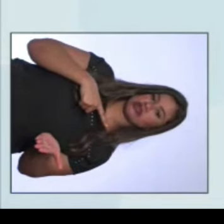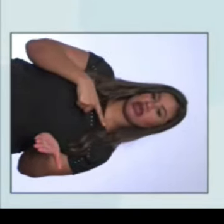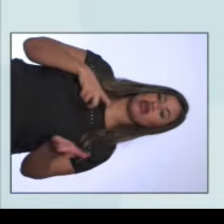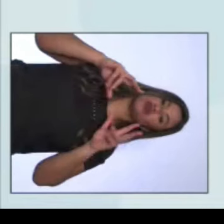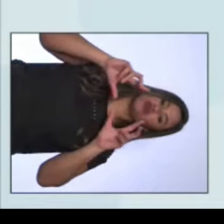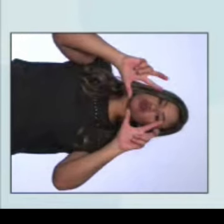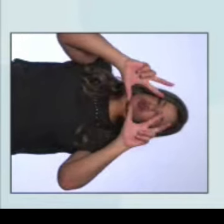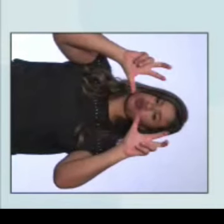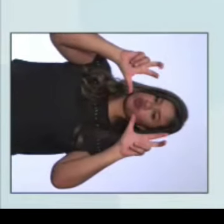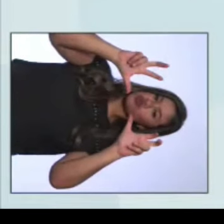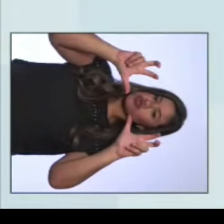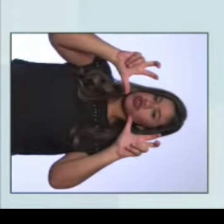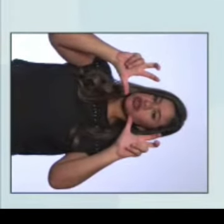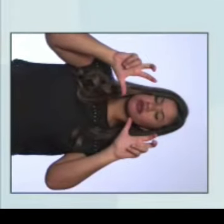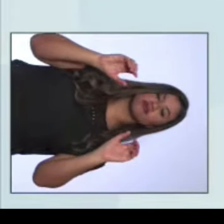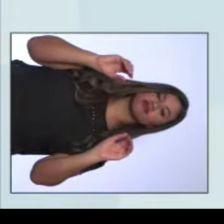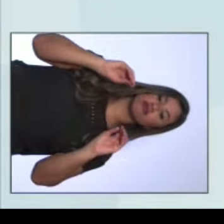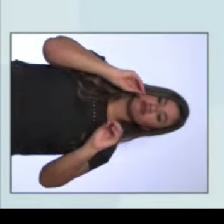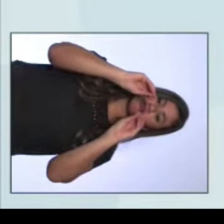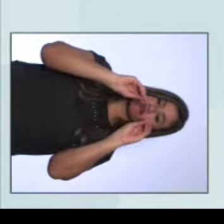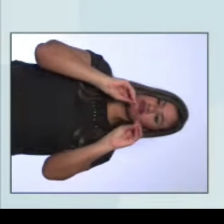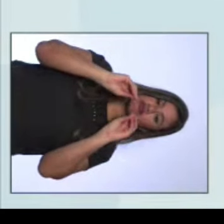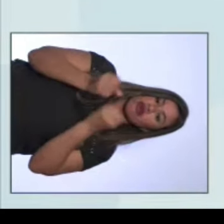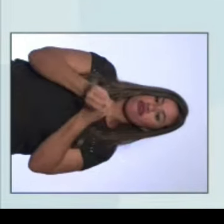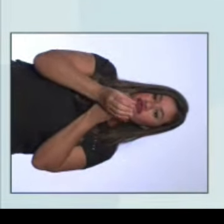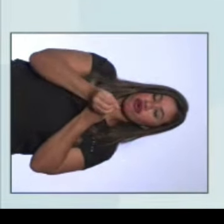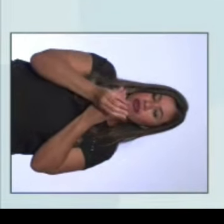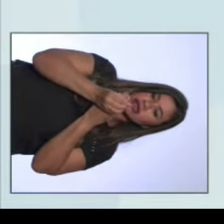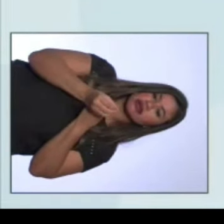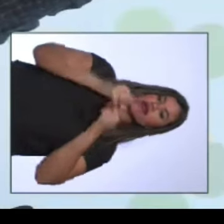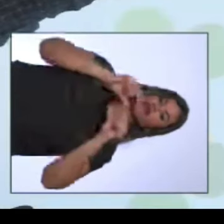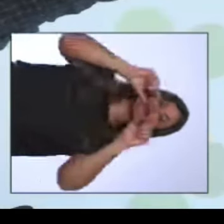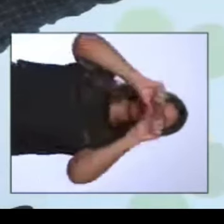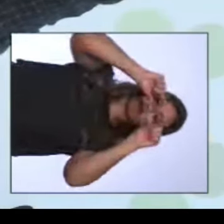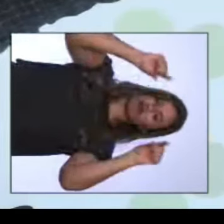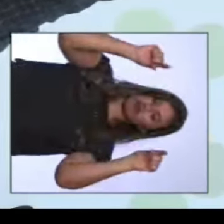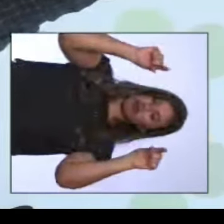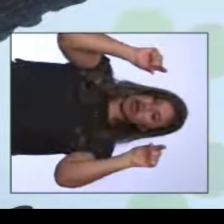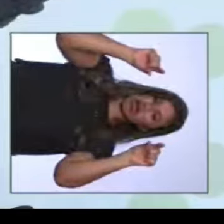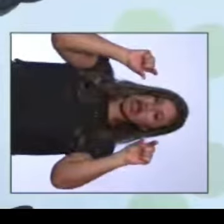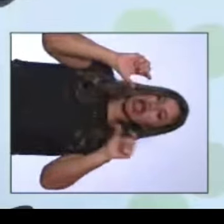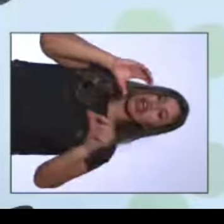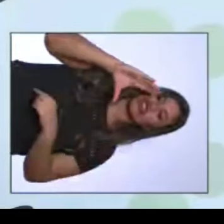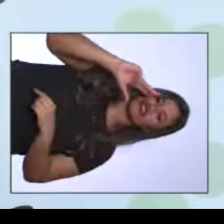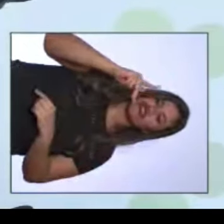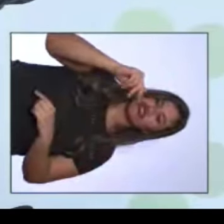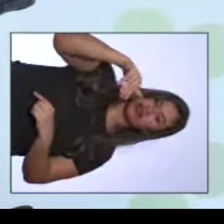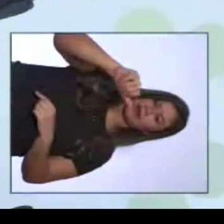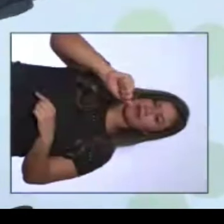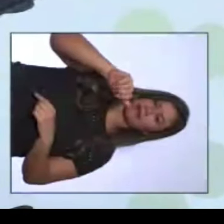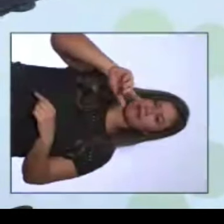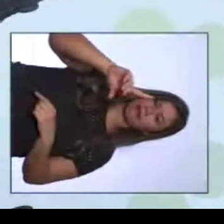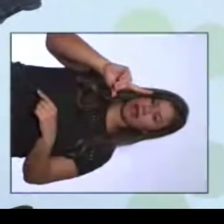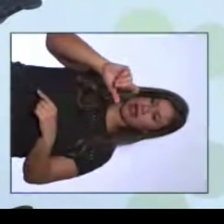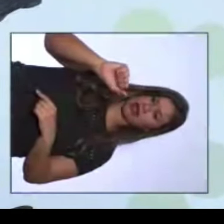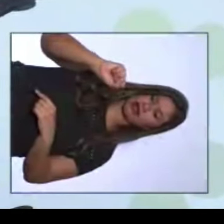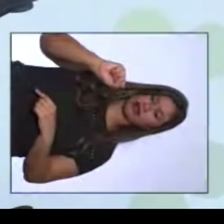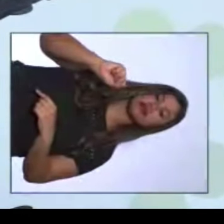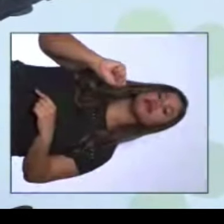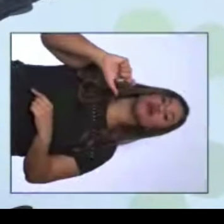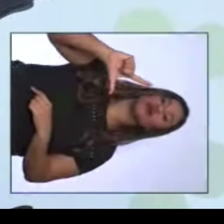jornal, a manchete, o cabeçalho, as chamadas, o lead sempre